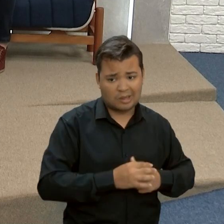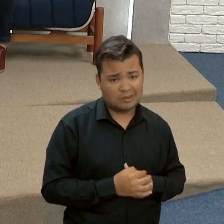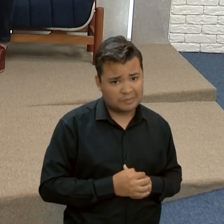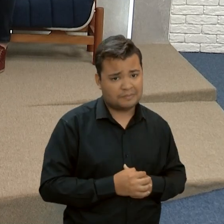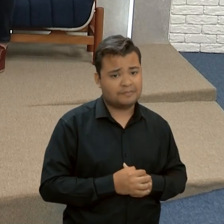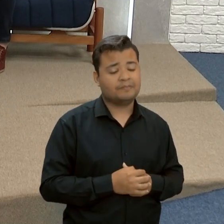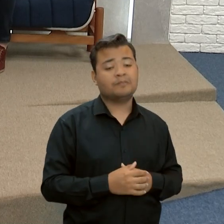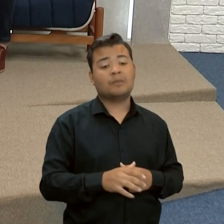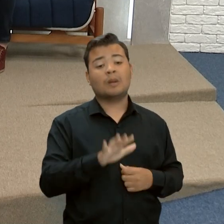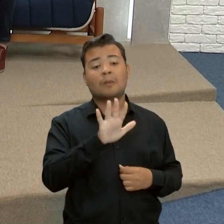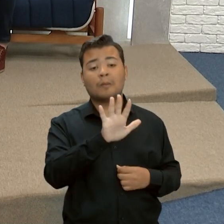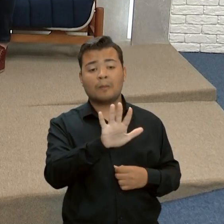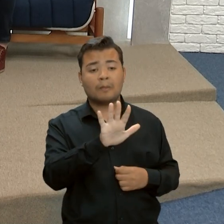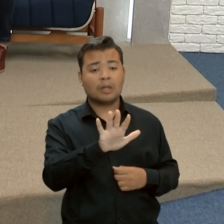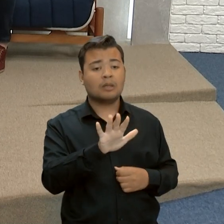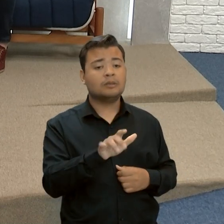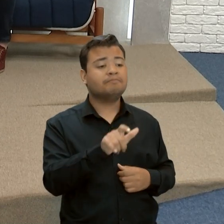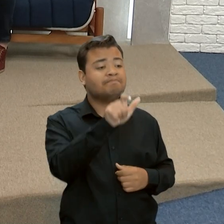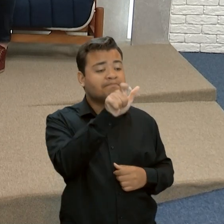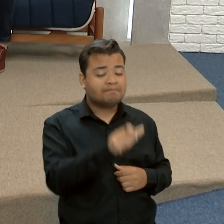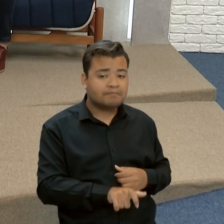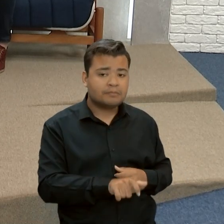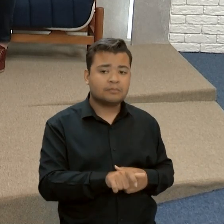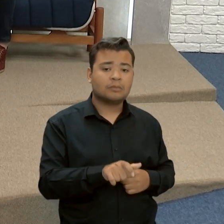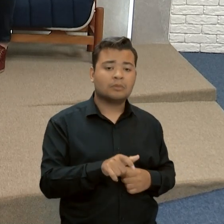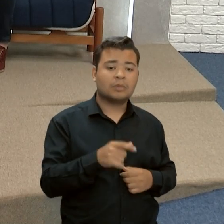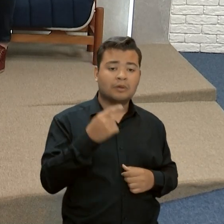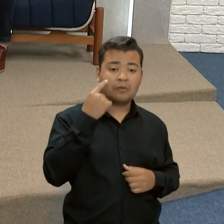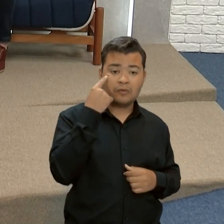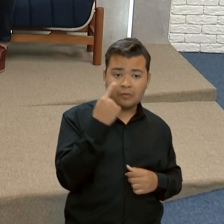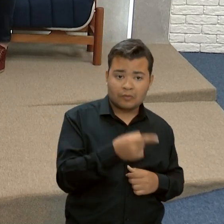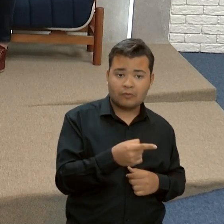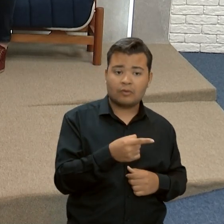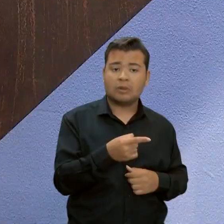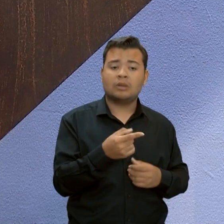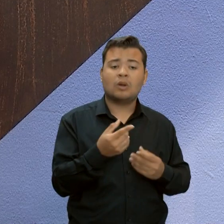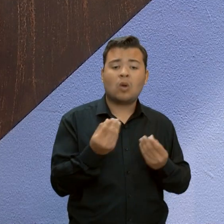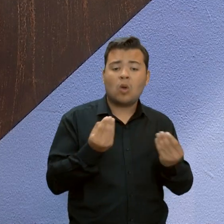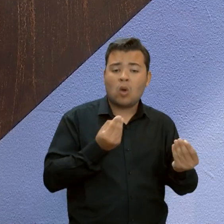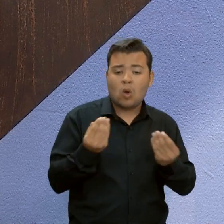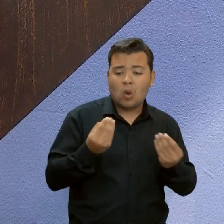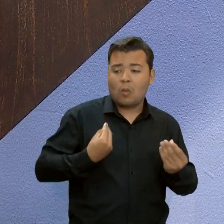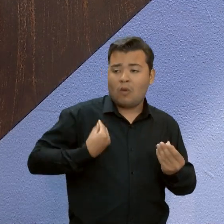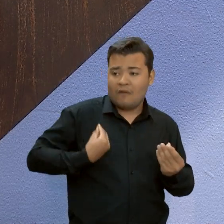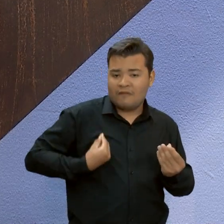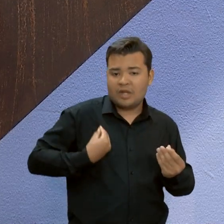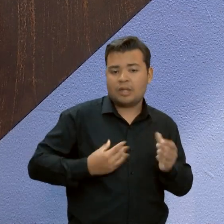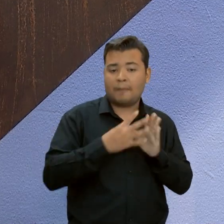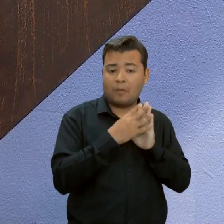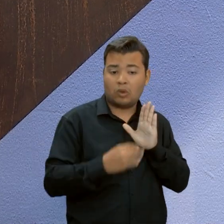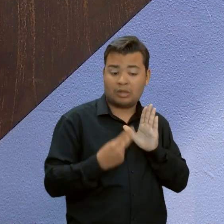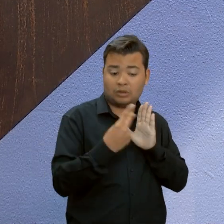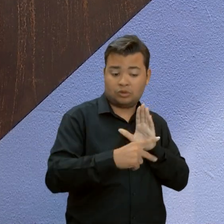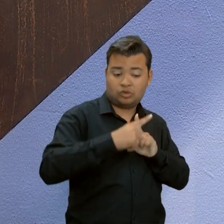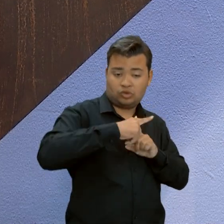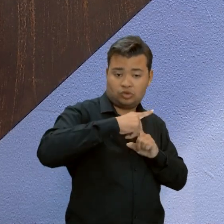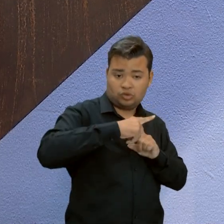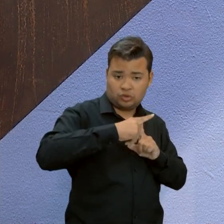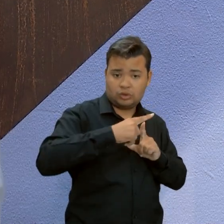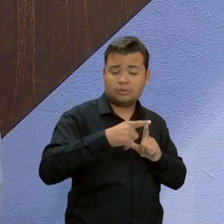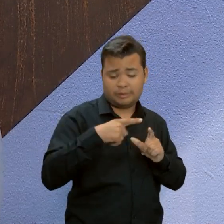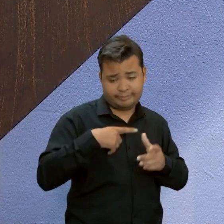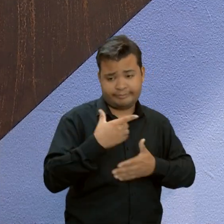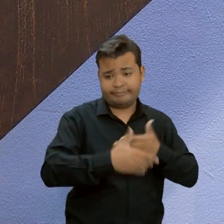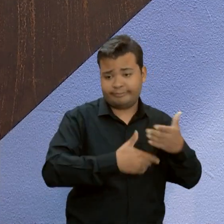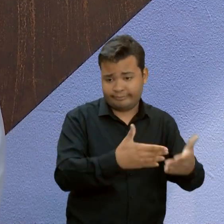vida, modus operandi, como essa pessoa enxerga também, exerce e enxerga de vida, acaba combinando para isso. E se ele vai muito no... Porque